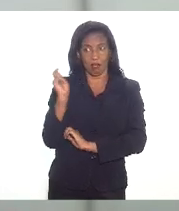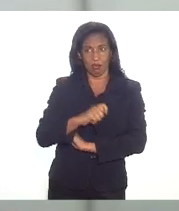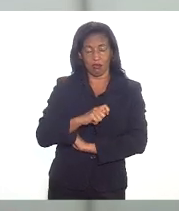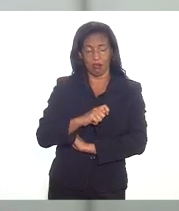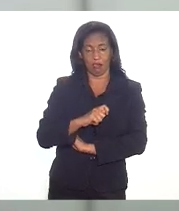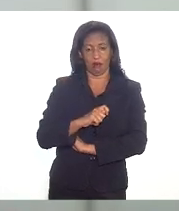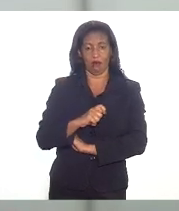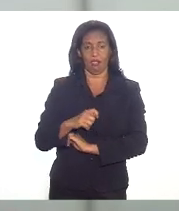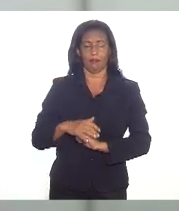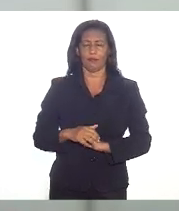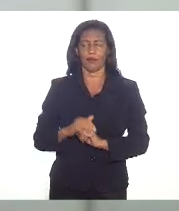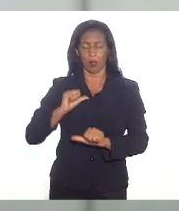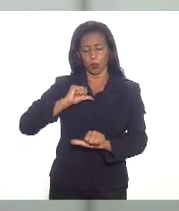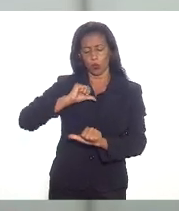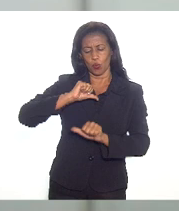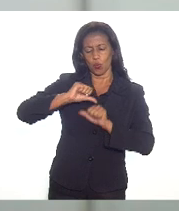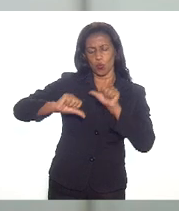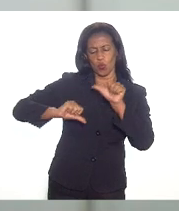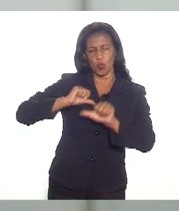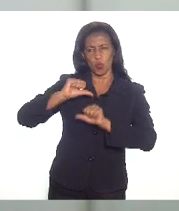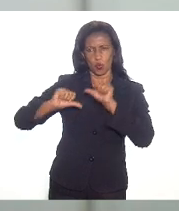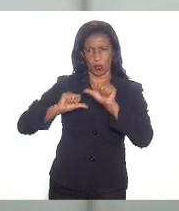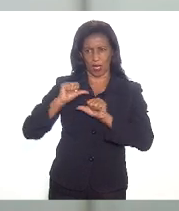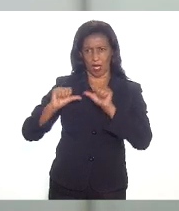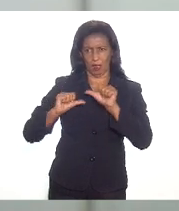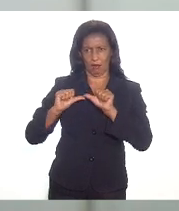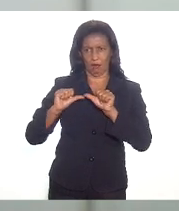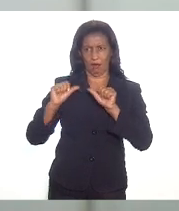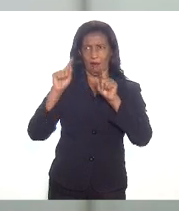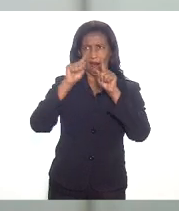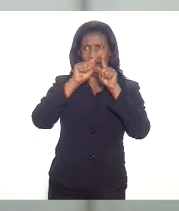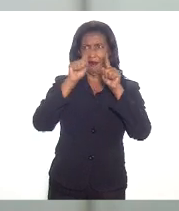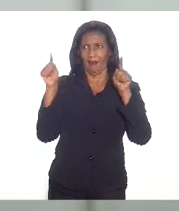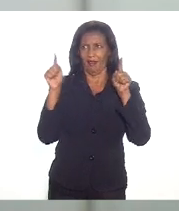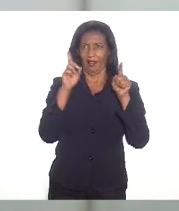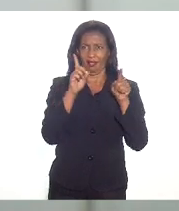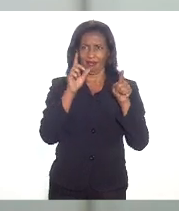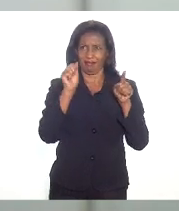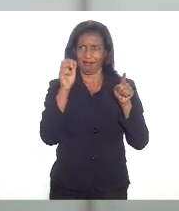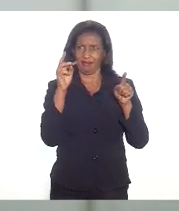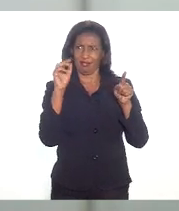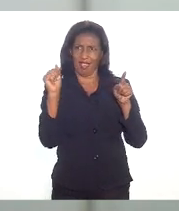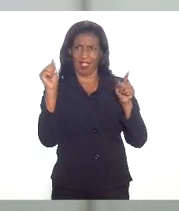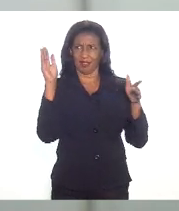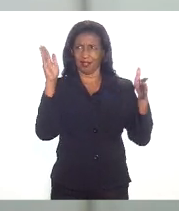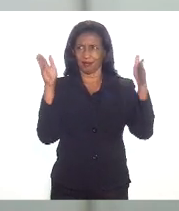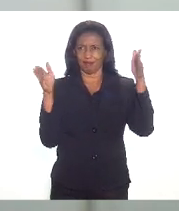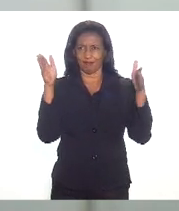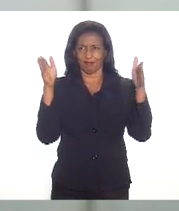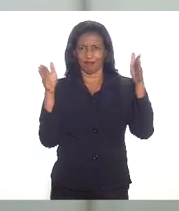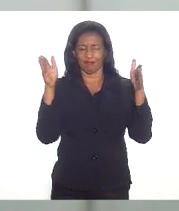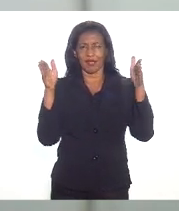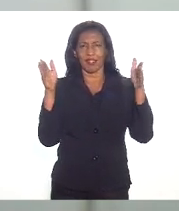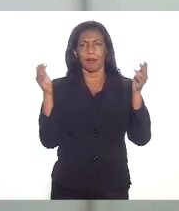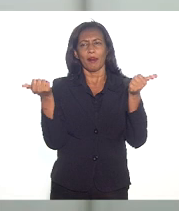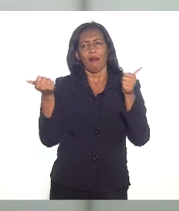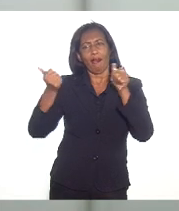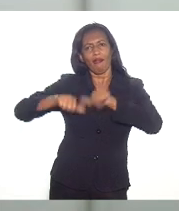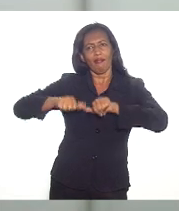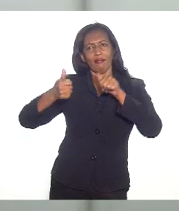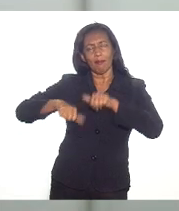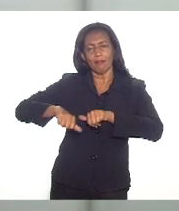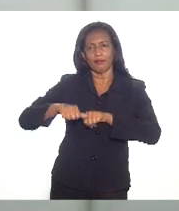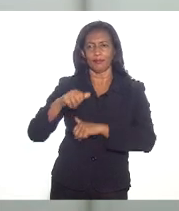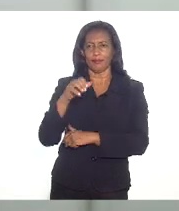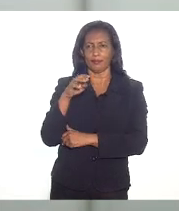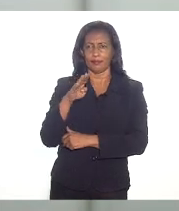se é possível mudar a data base para contabilizar a variação do PIB no Rio de Janeiro